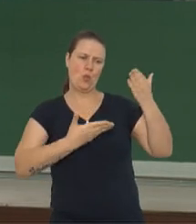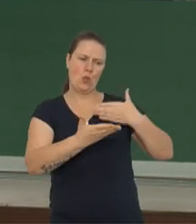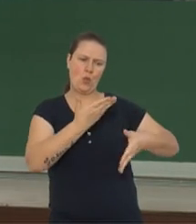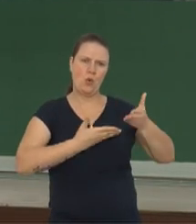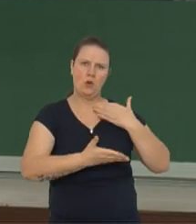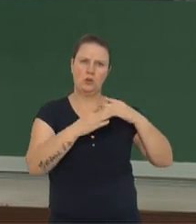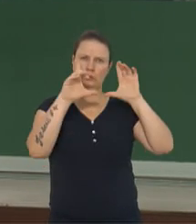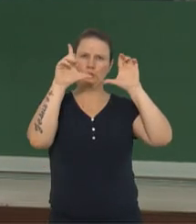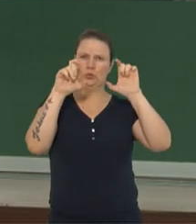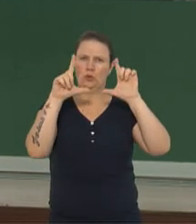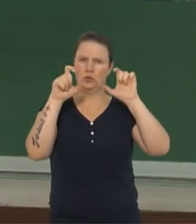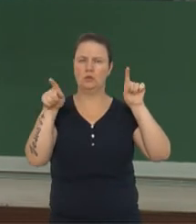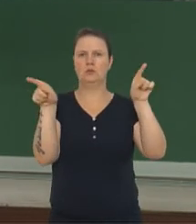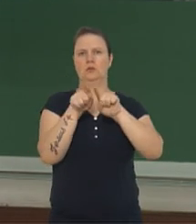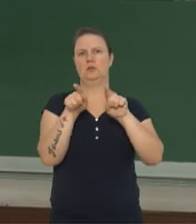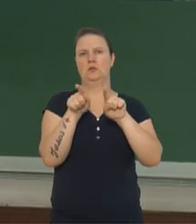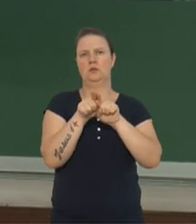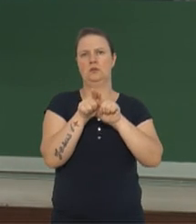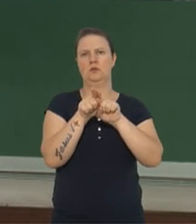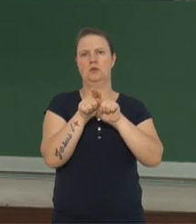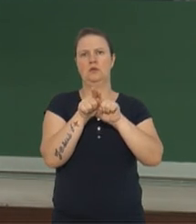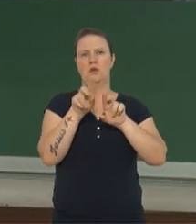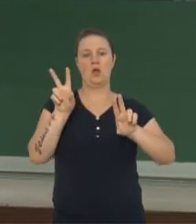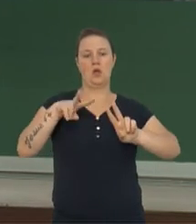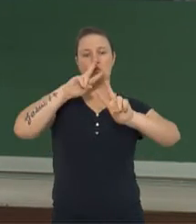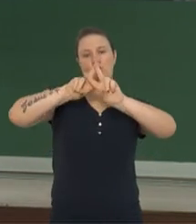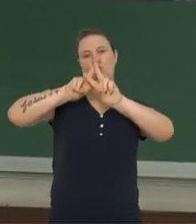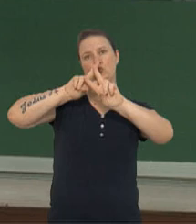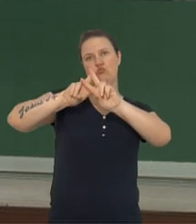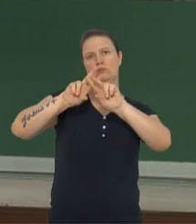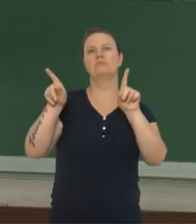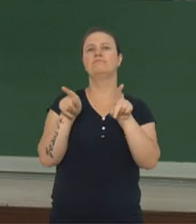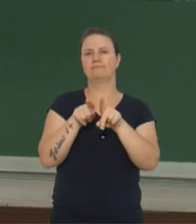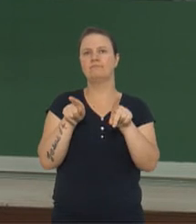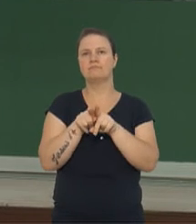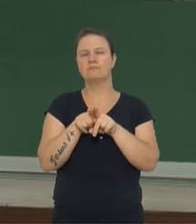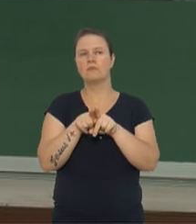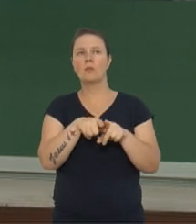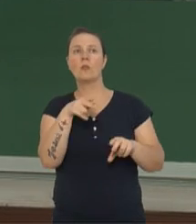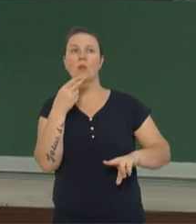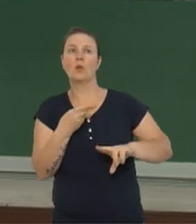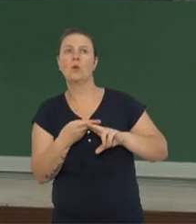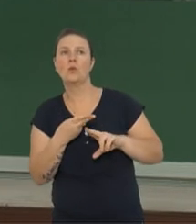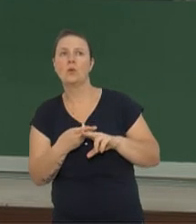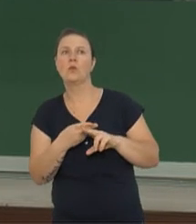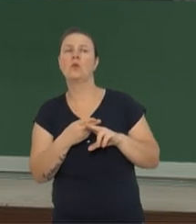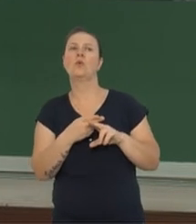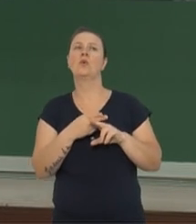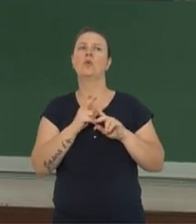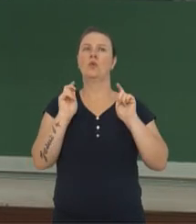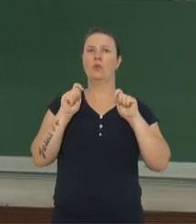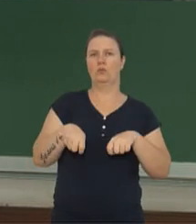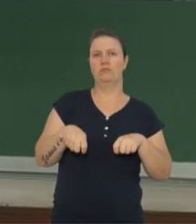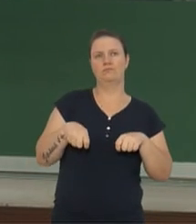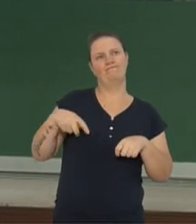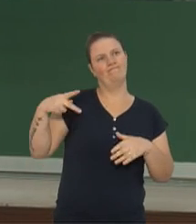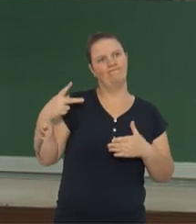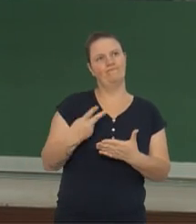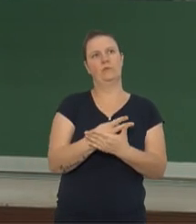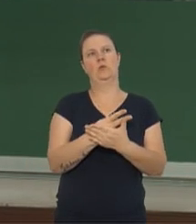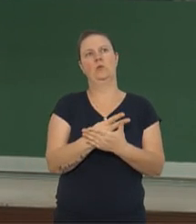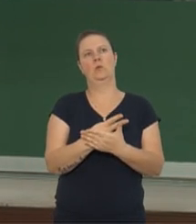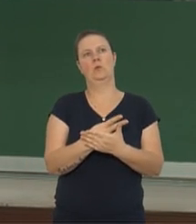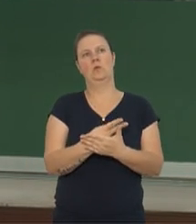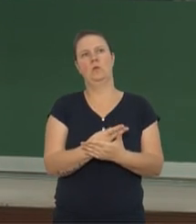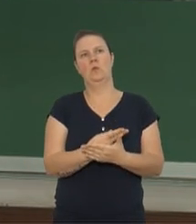e hashtag, os acordais? Aqui disse, excepto usar emojis e retuitear, por isso incorreta.